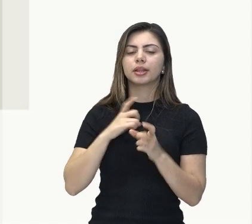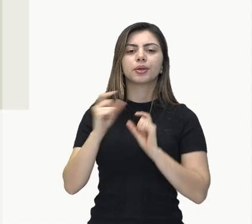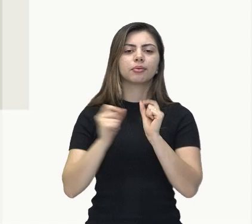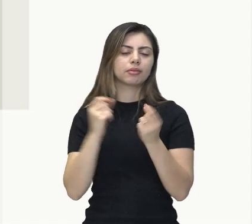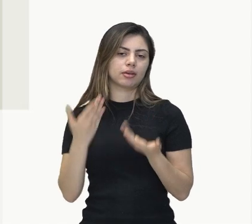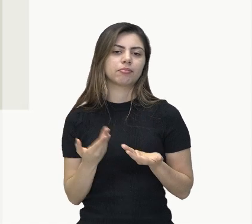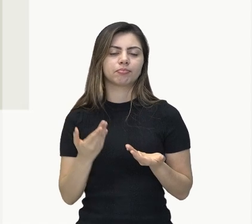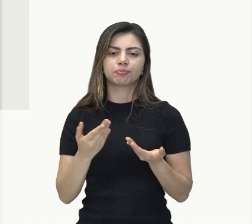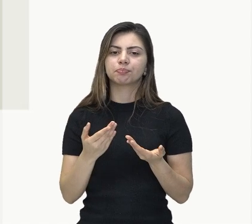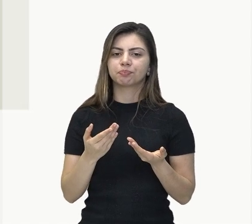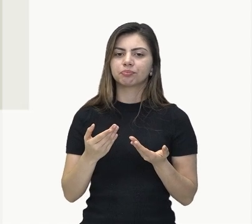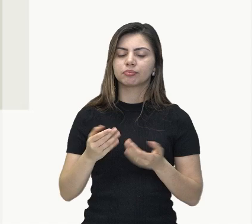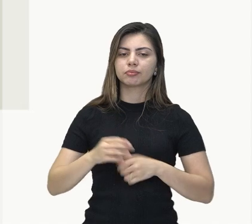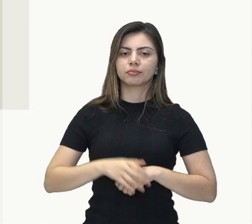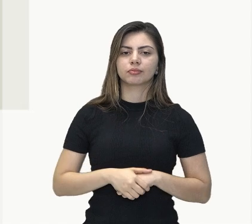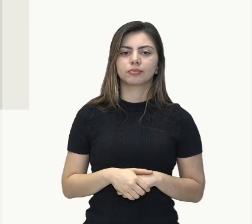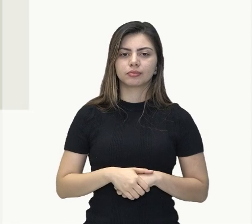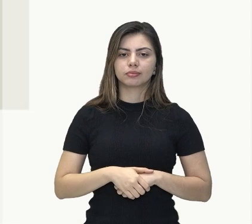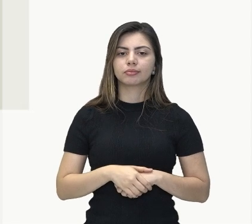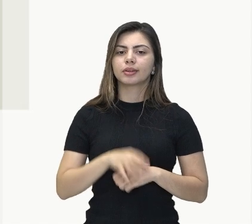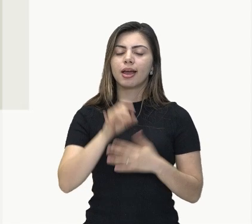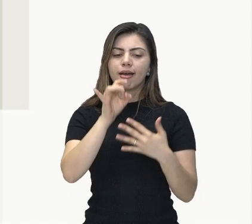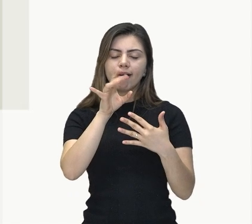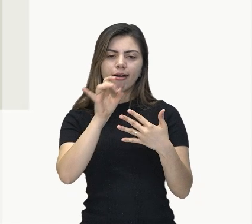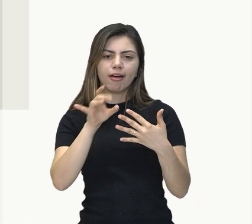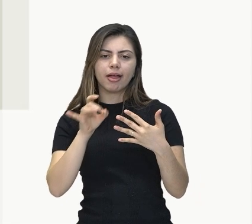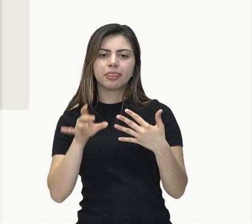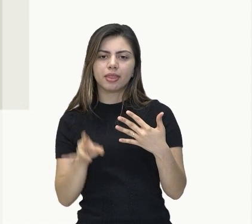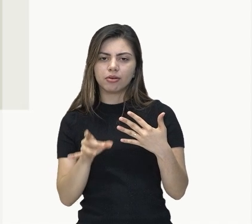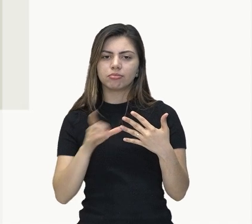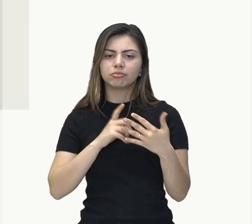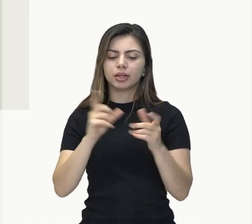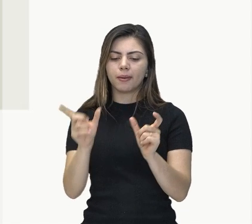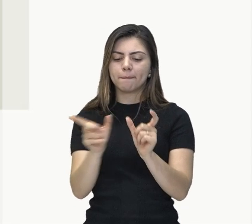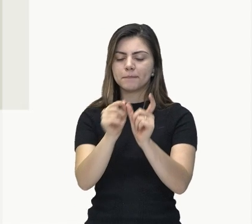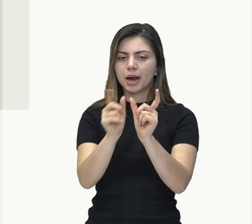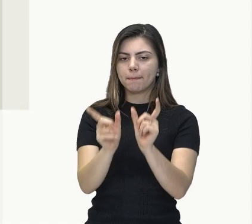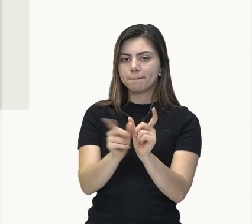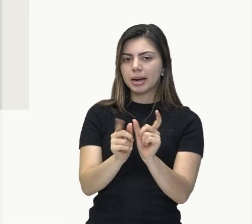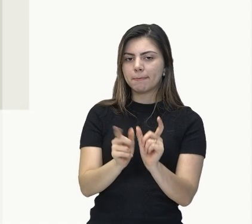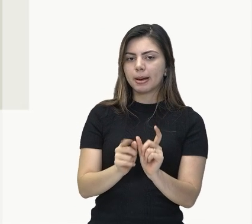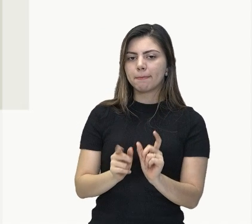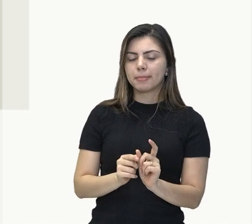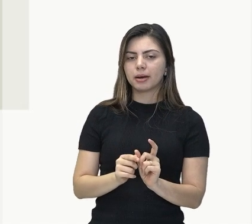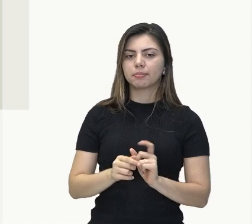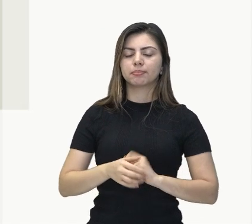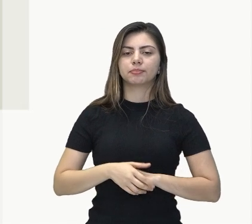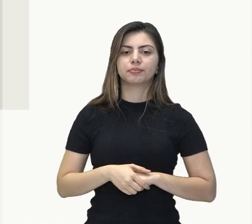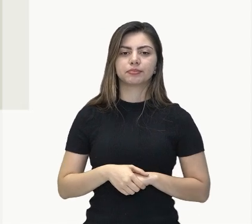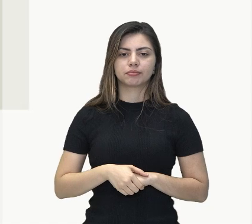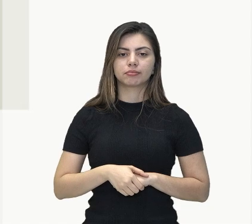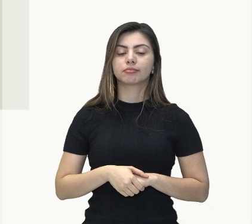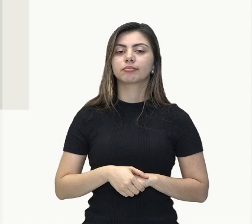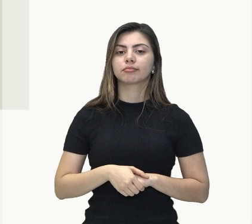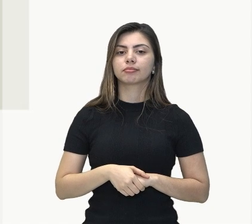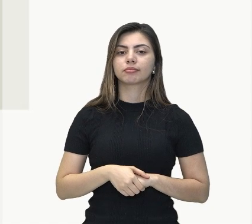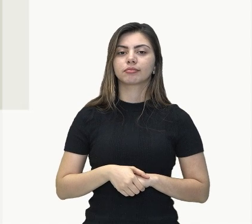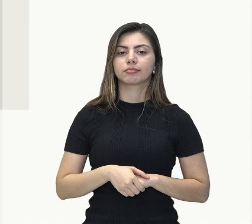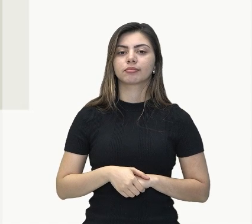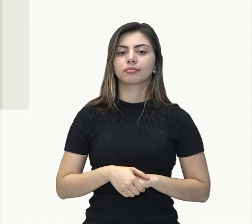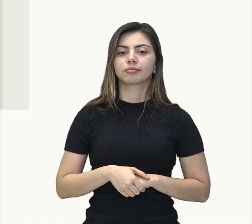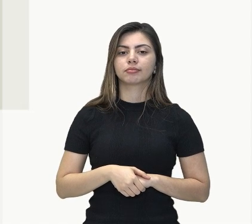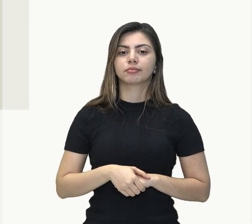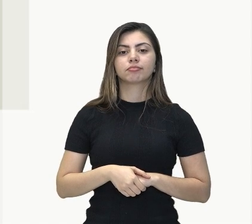funções que cada função, na verdade, os grupos funcionais